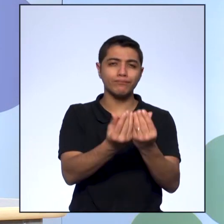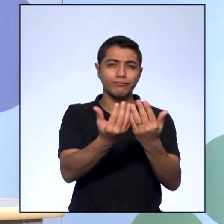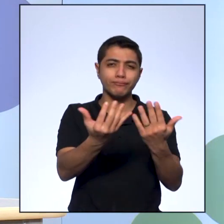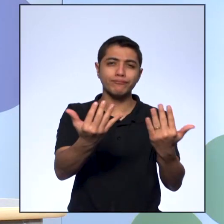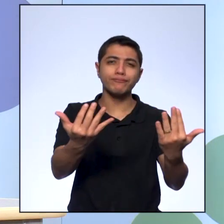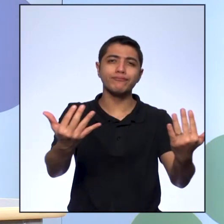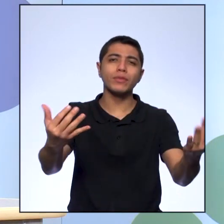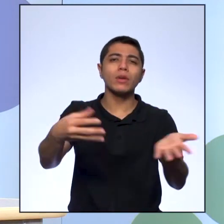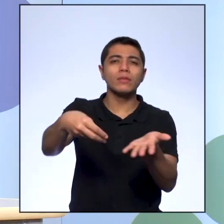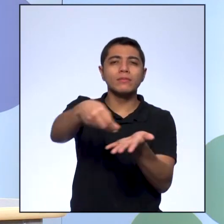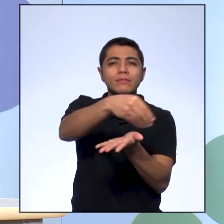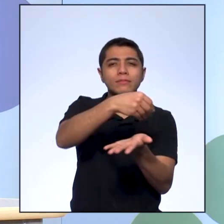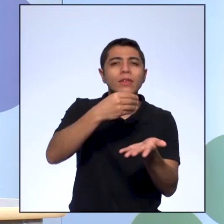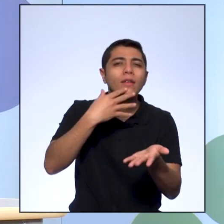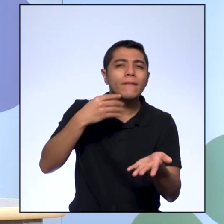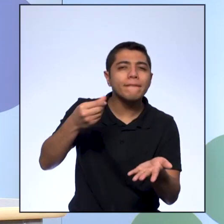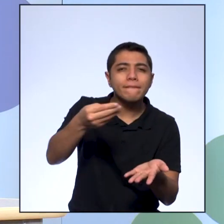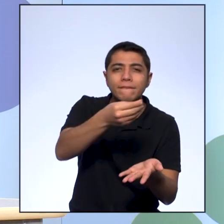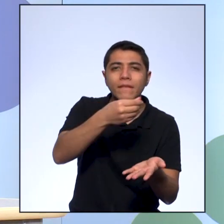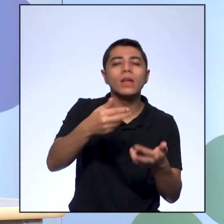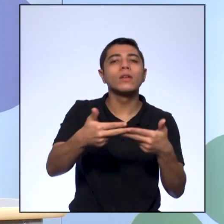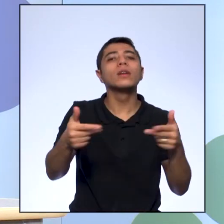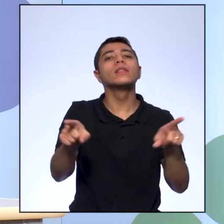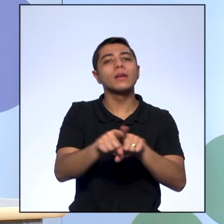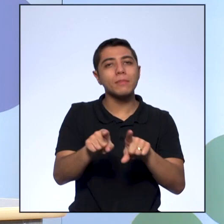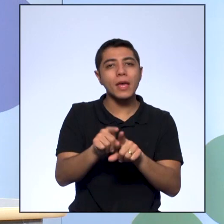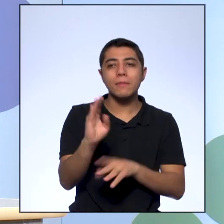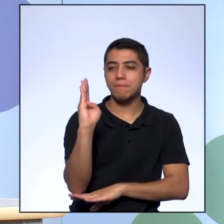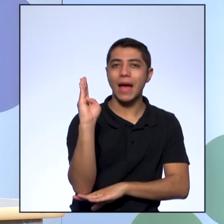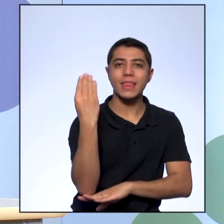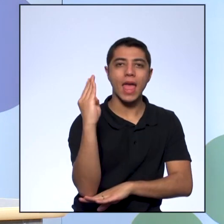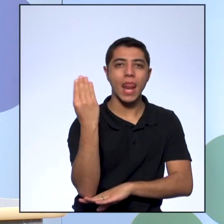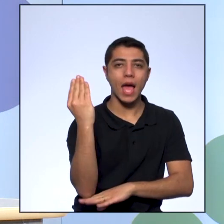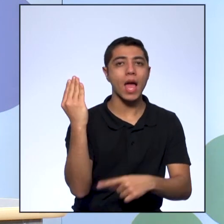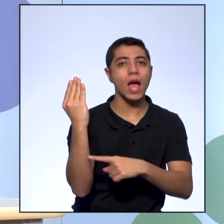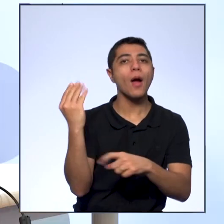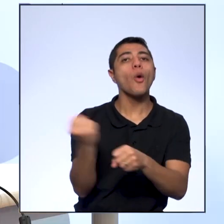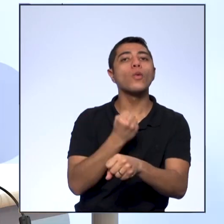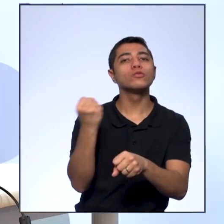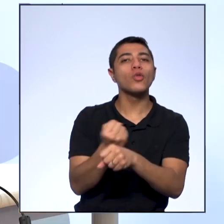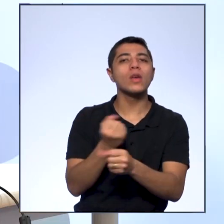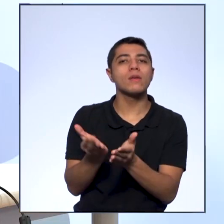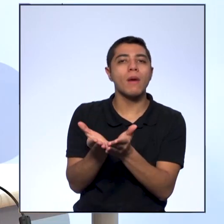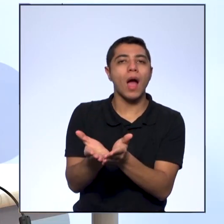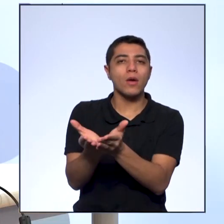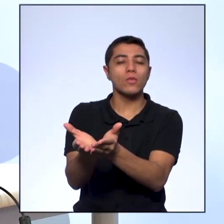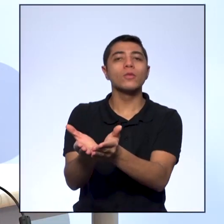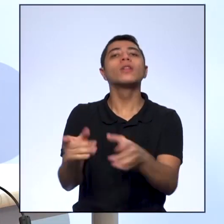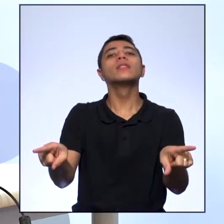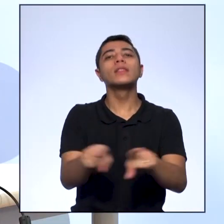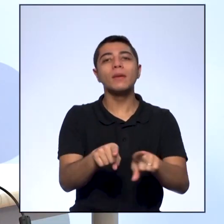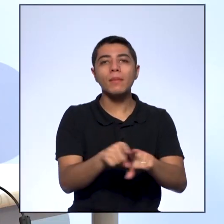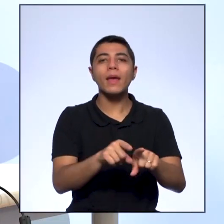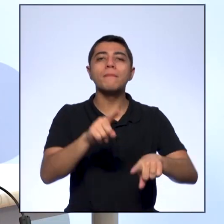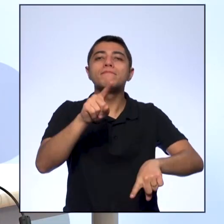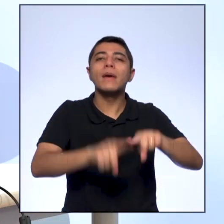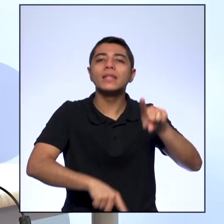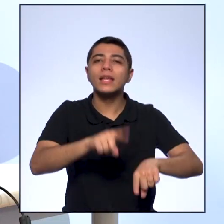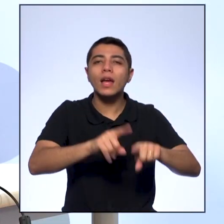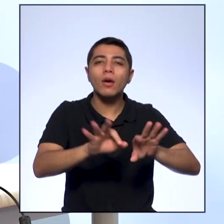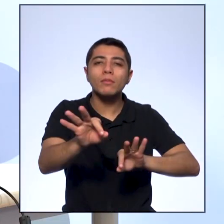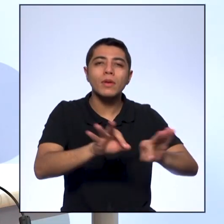o material utilizado para a fabricação dos sarcófagos. Exatamente. Então, era um comércio bastante rico aí,